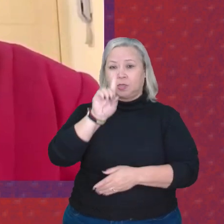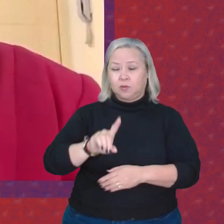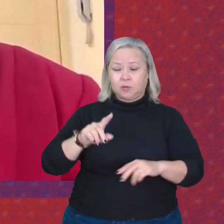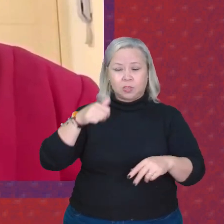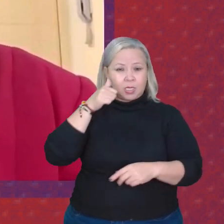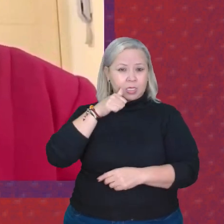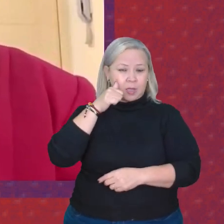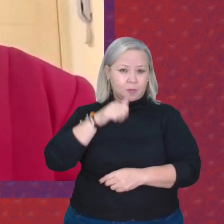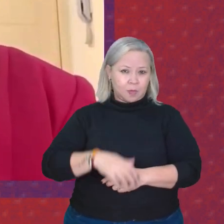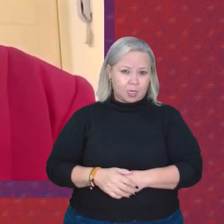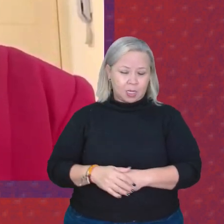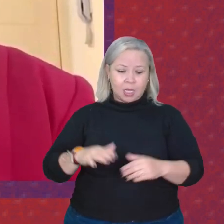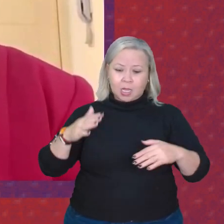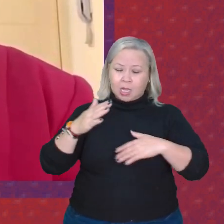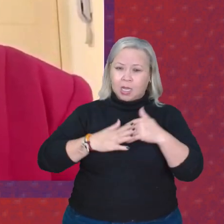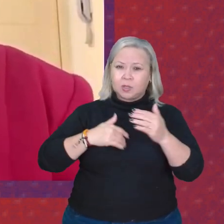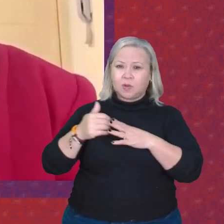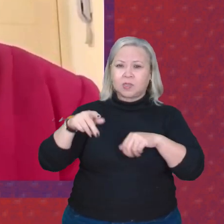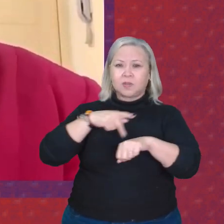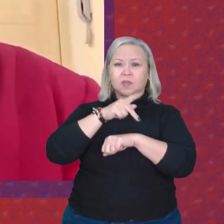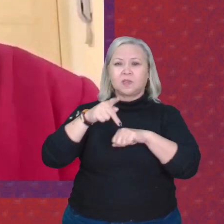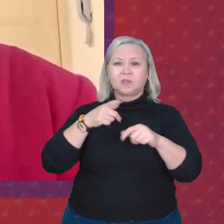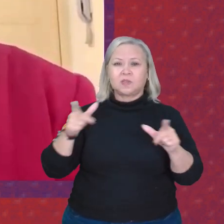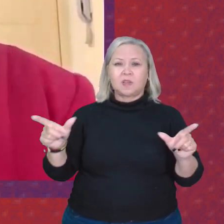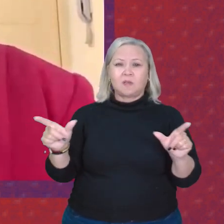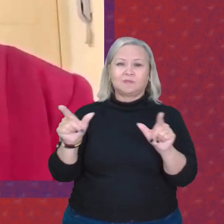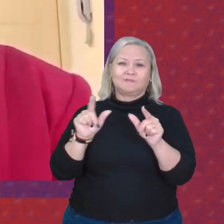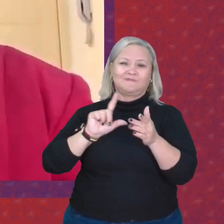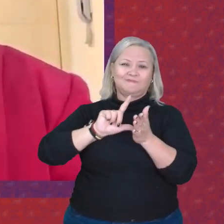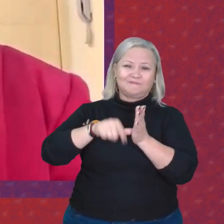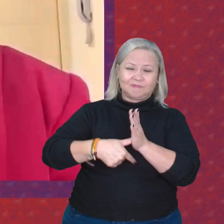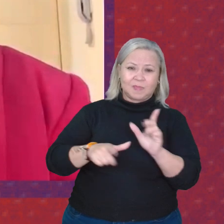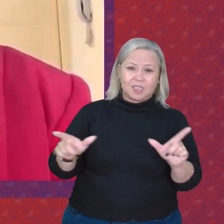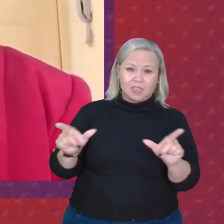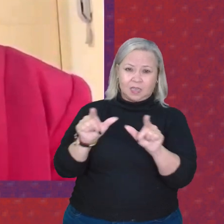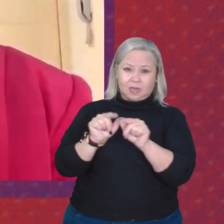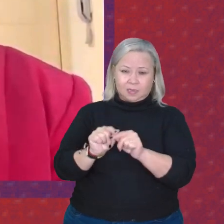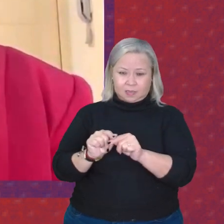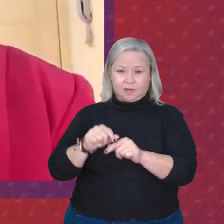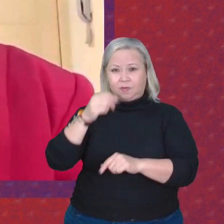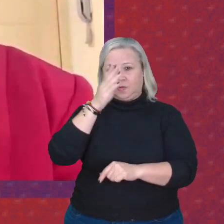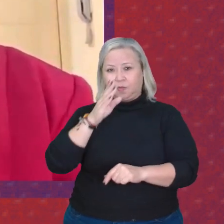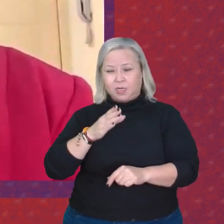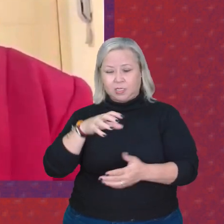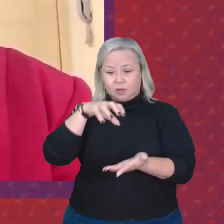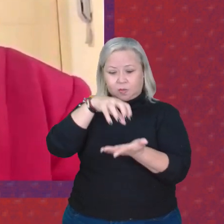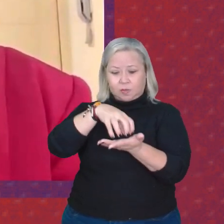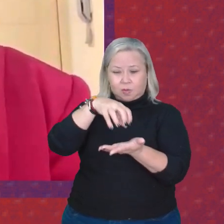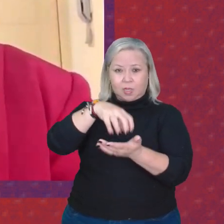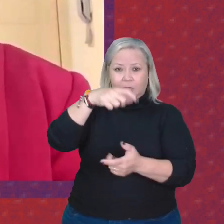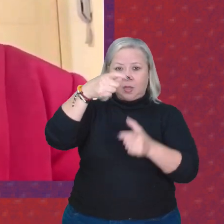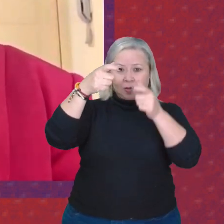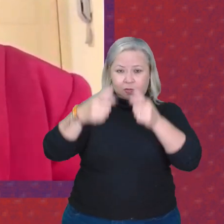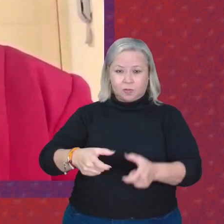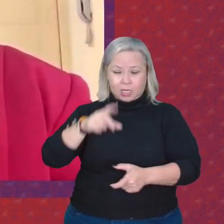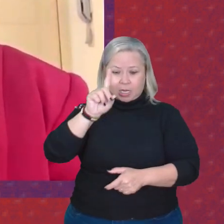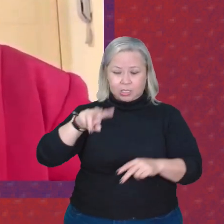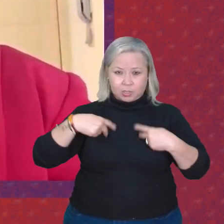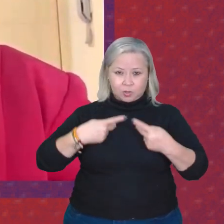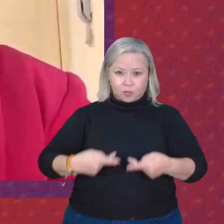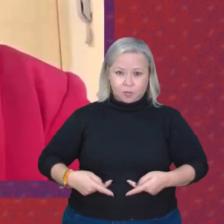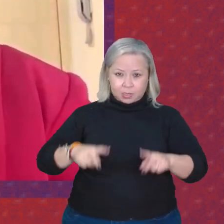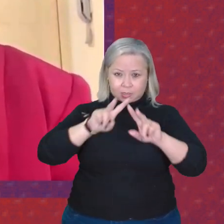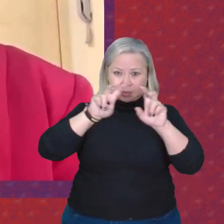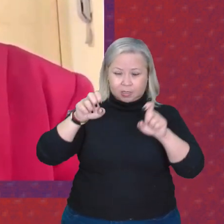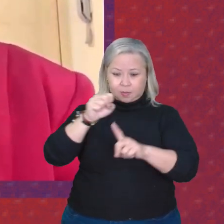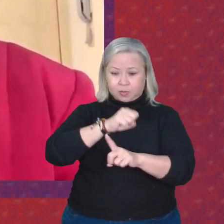Mulher e a atuação internacional regressiva do Brasil nos órgãos de direitos humanos e temas sociais, como a Organização